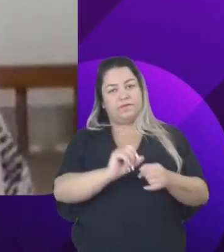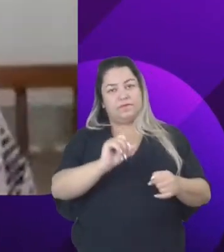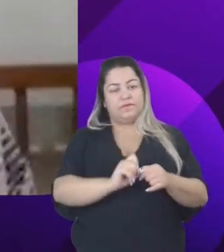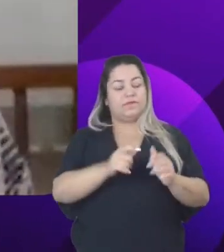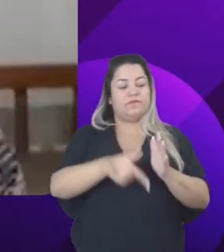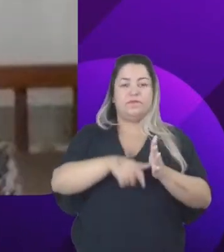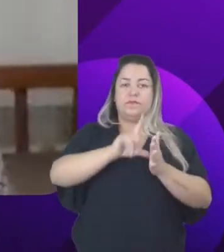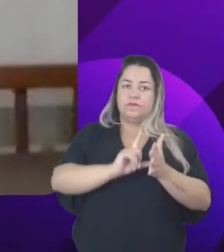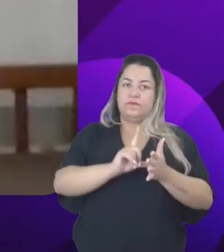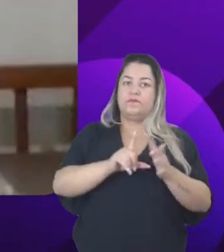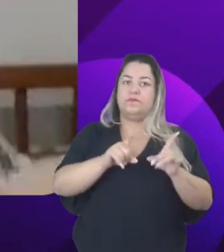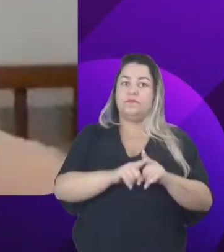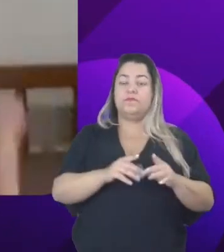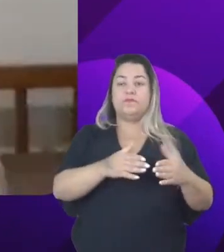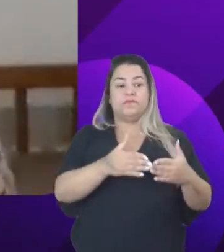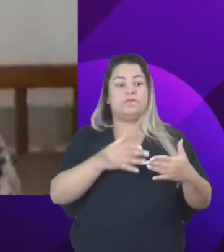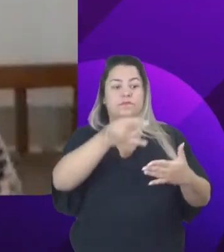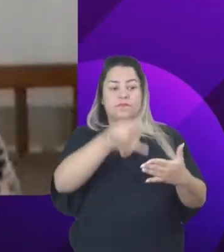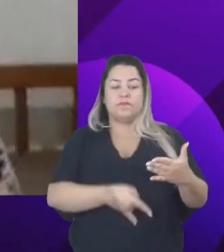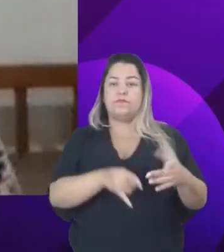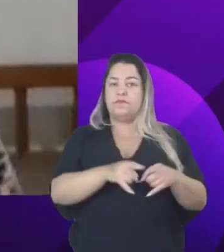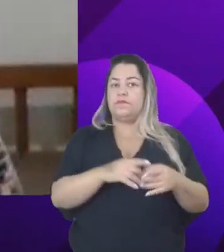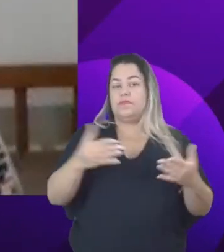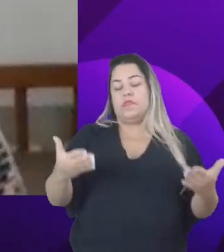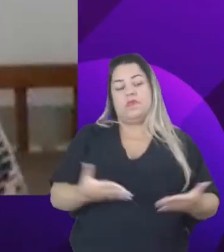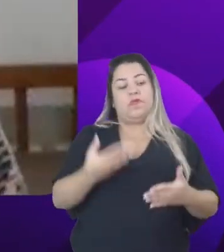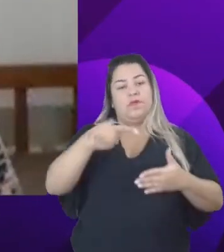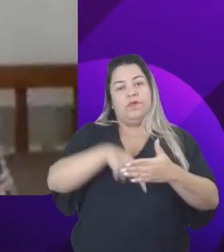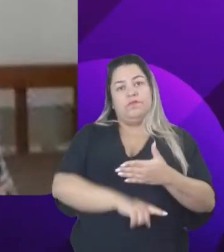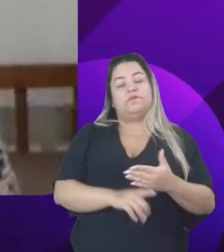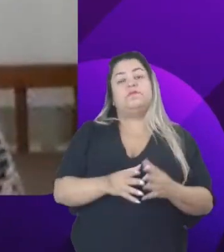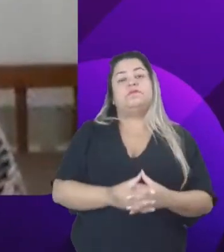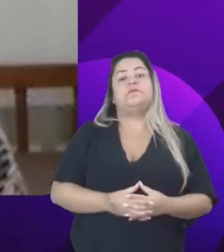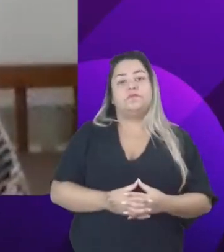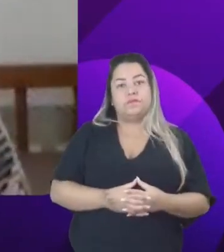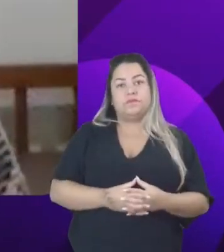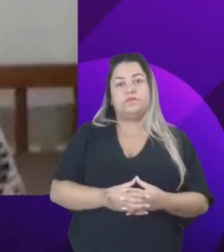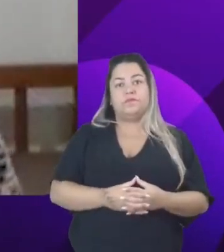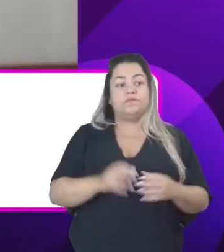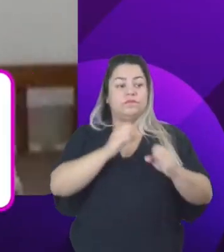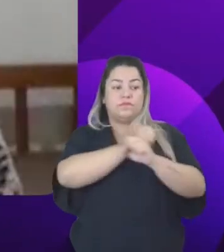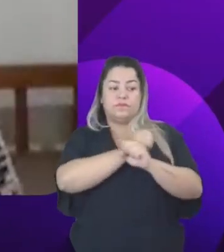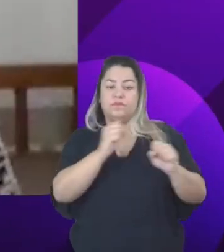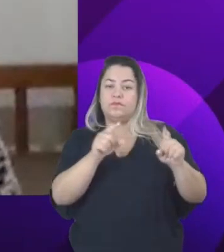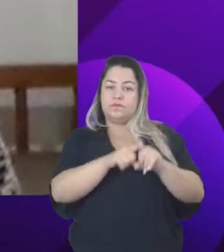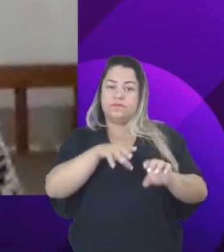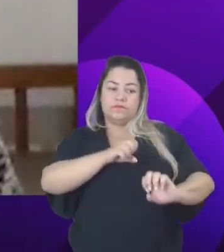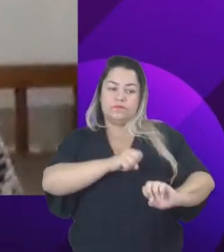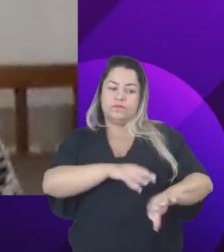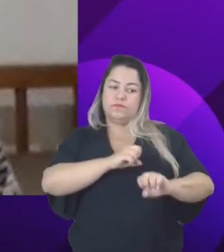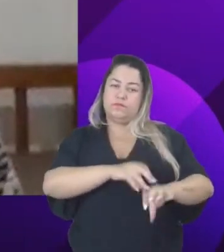antes da nova licitação, mas agora com maior aprofundamento e condições, a